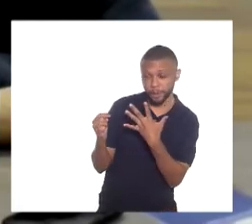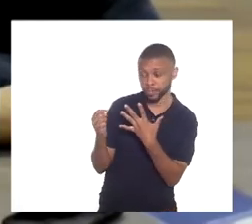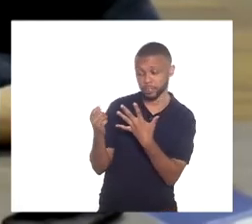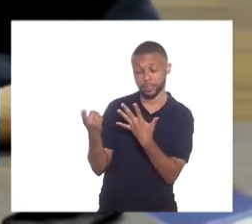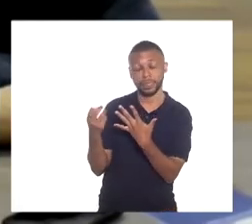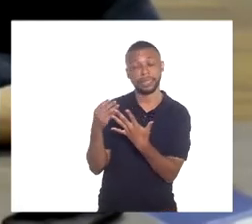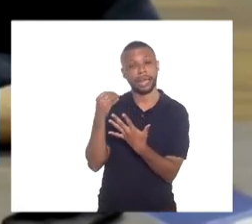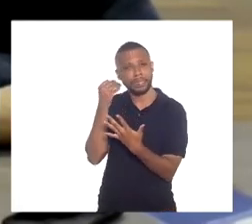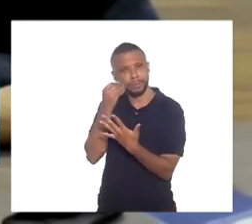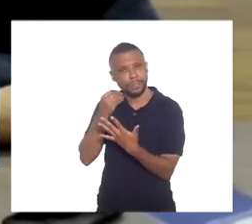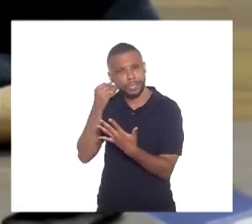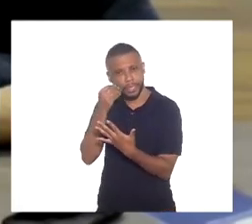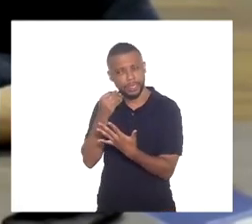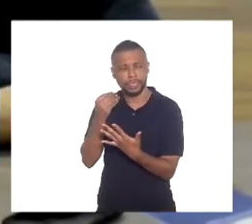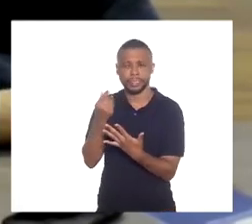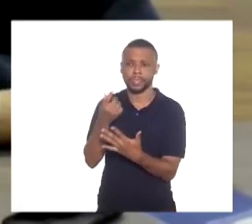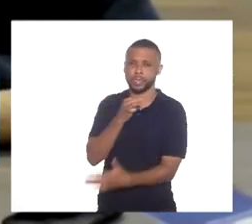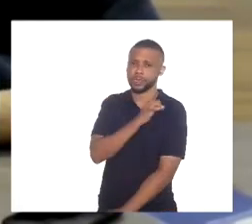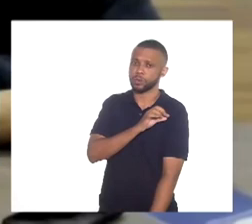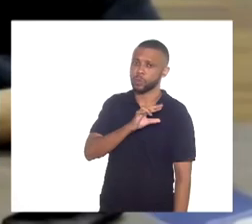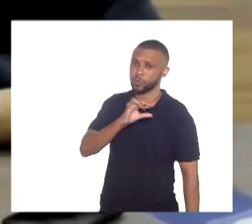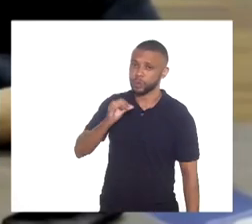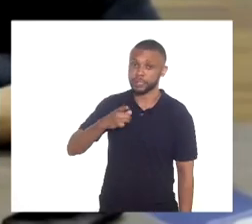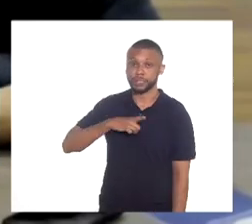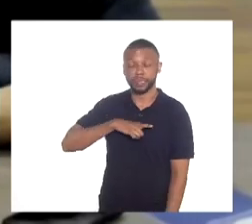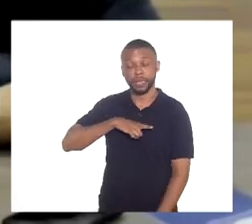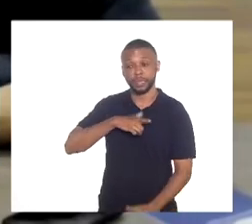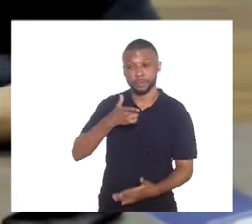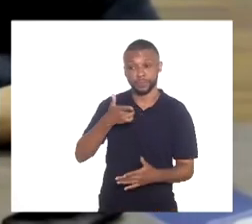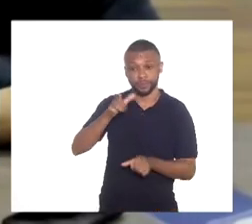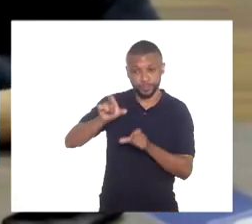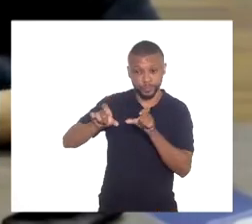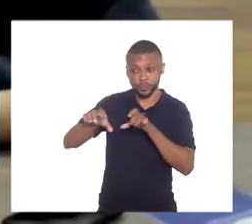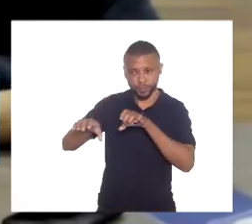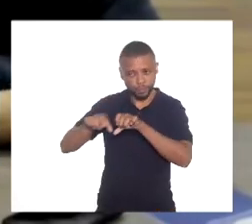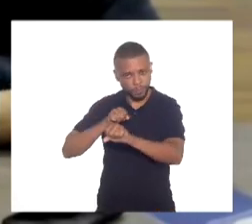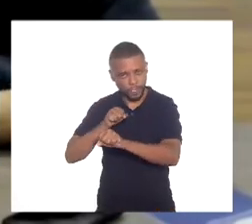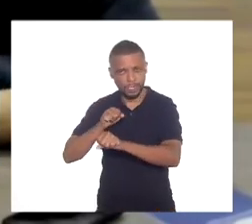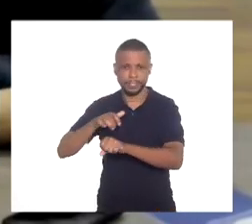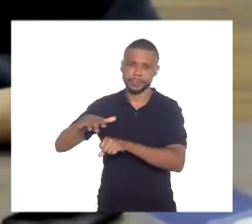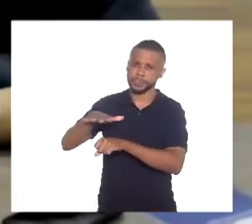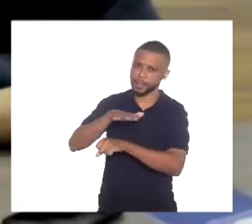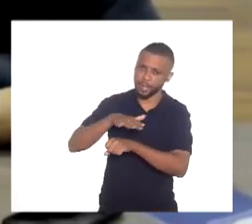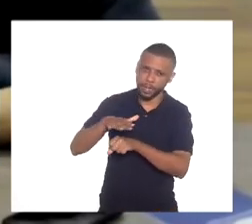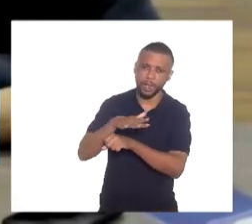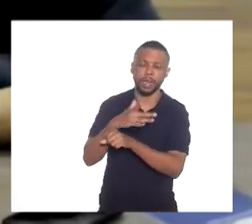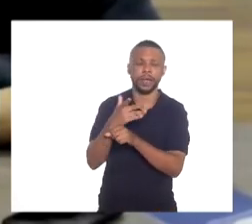Toda essa experiência que o Estado tem, toda a mão de obra qualificada, toda a infraestrutura dos portos,